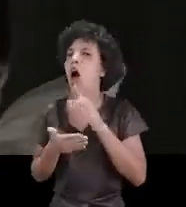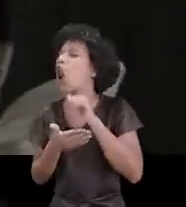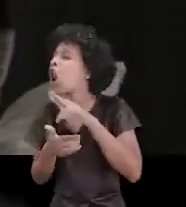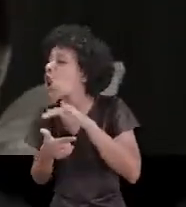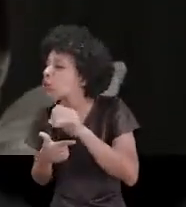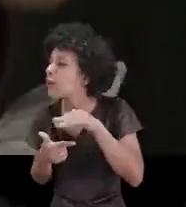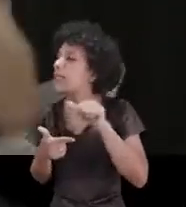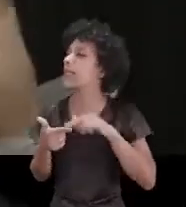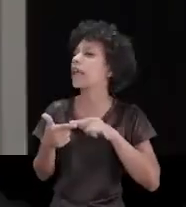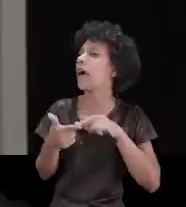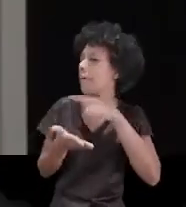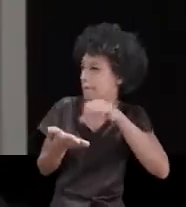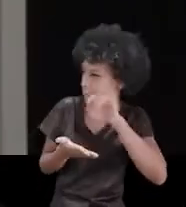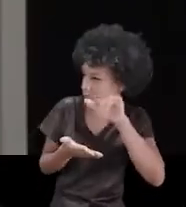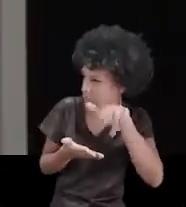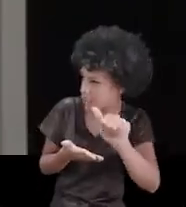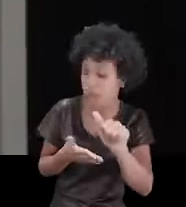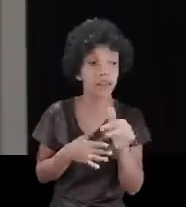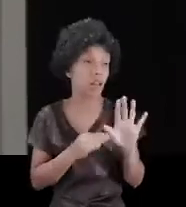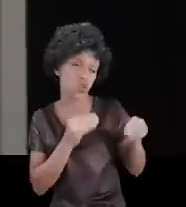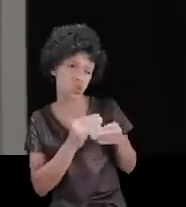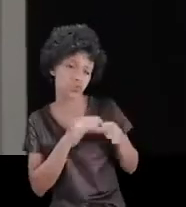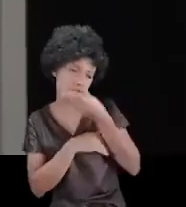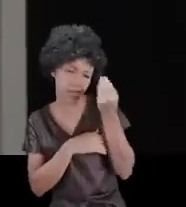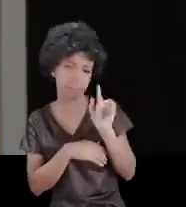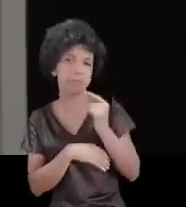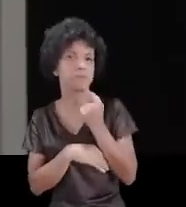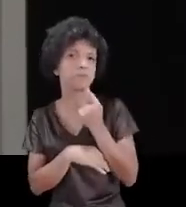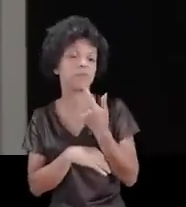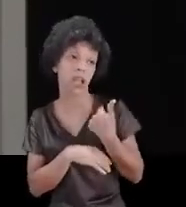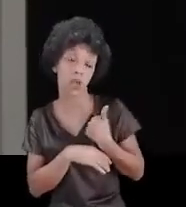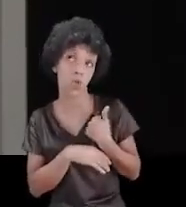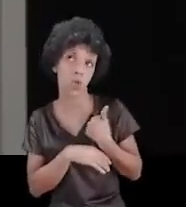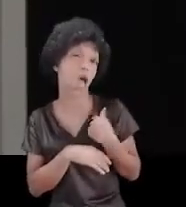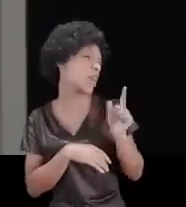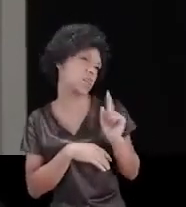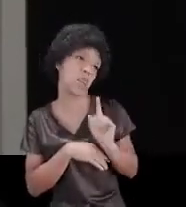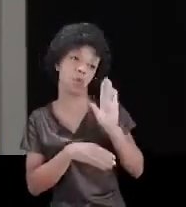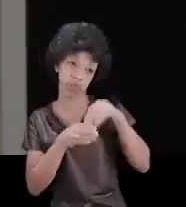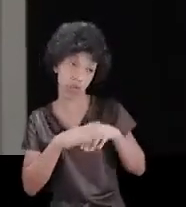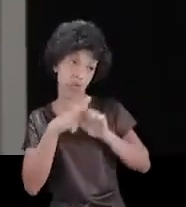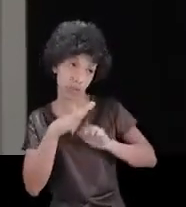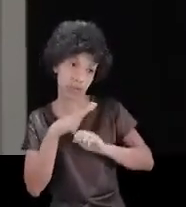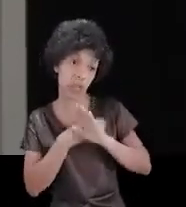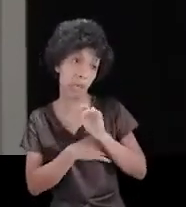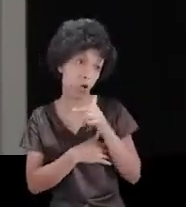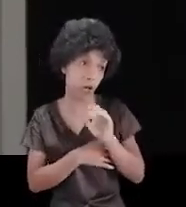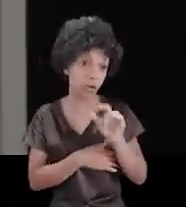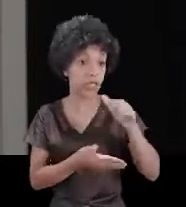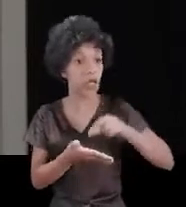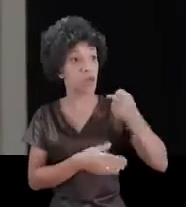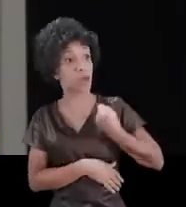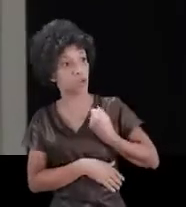mega-sena qual que são as diferenças no mês passado eu ganhei eu não dentro da minha empresa no bolão que eu escolhi os